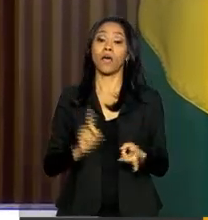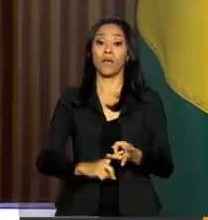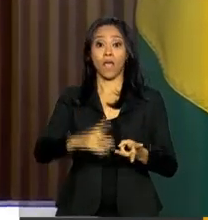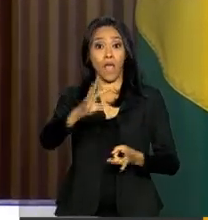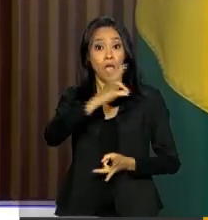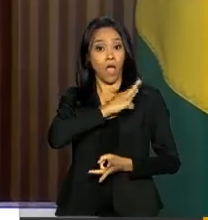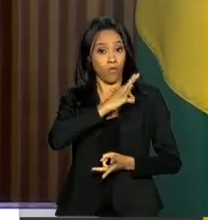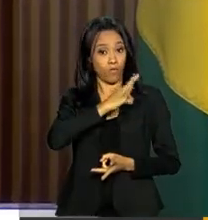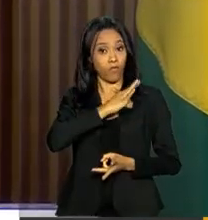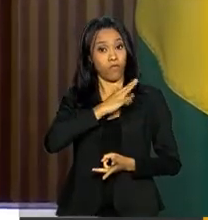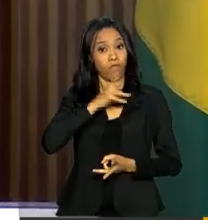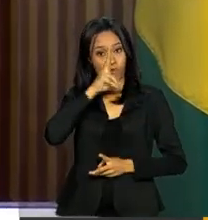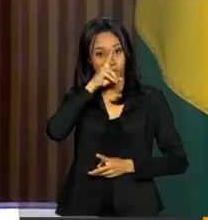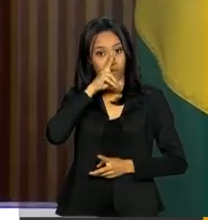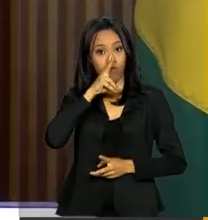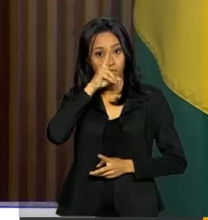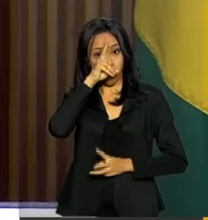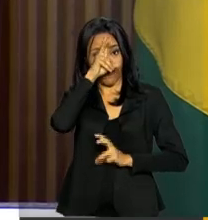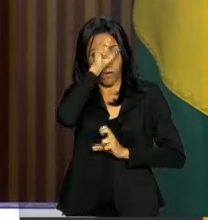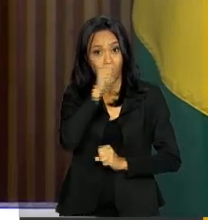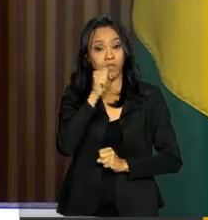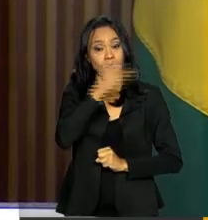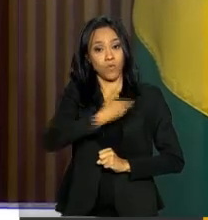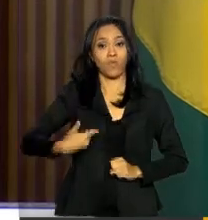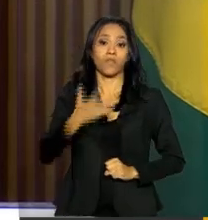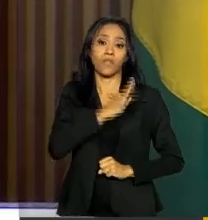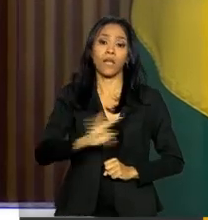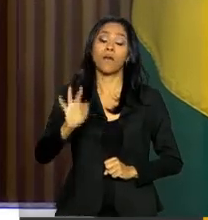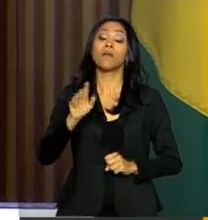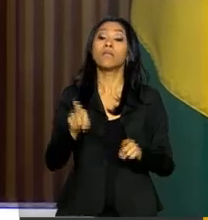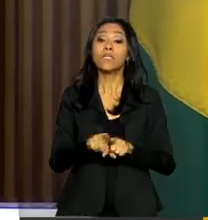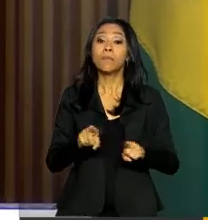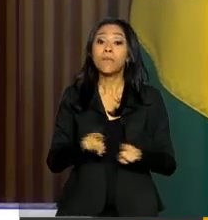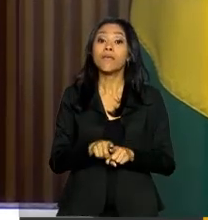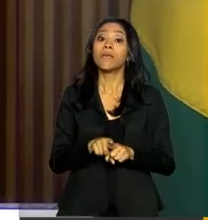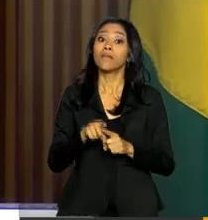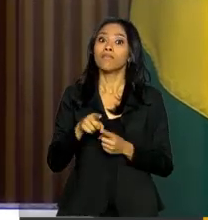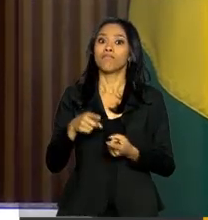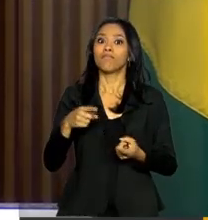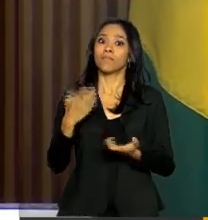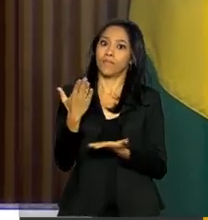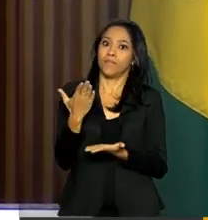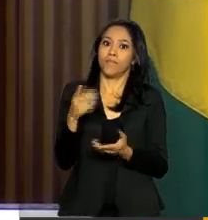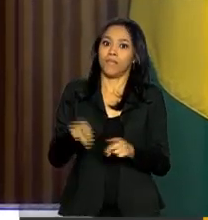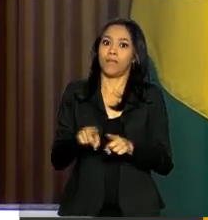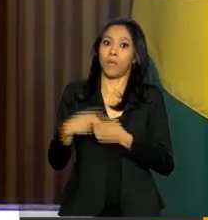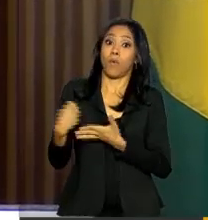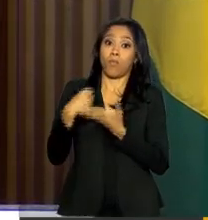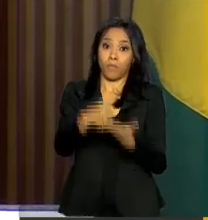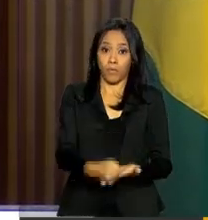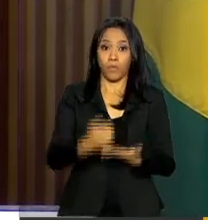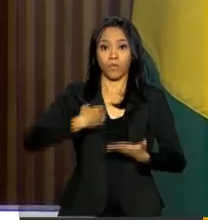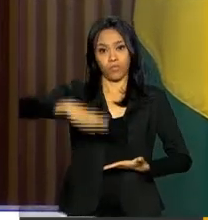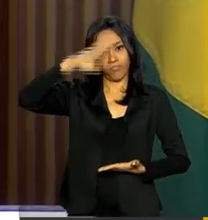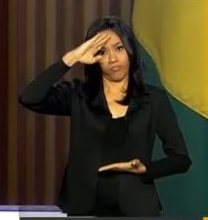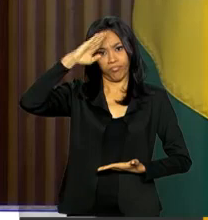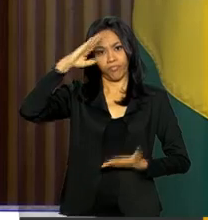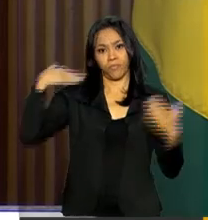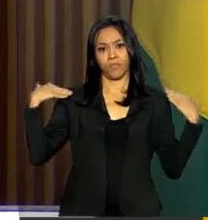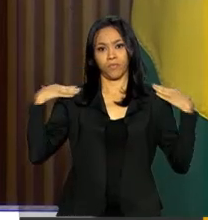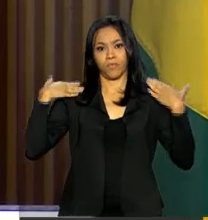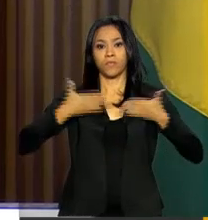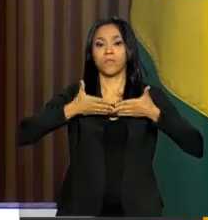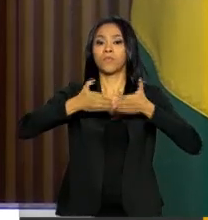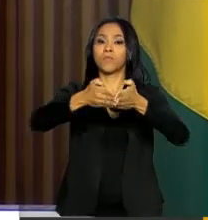e até mesmo parcelas das forças armadas e sempre com muito